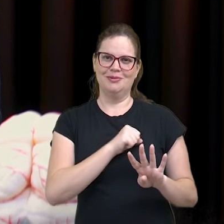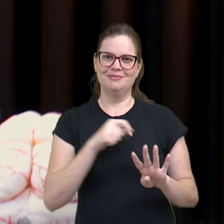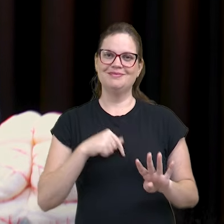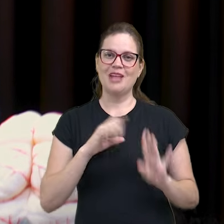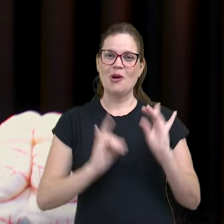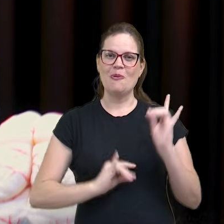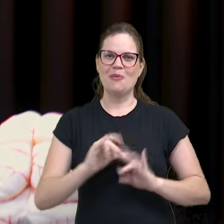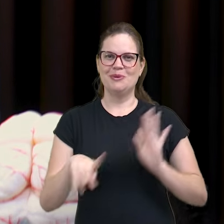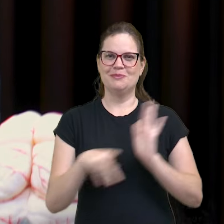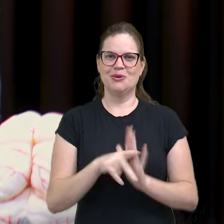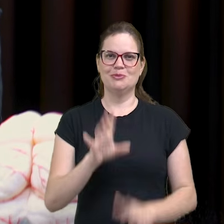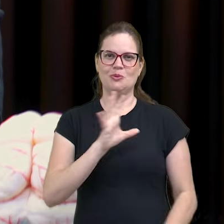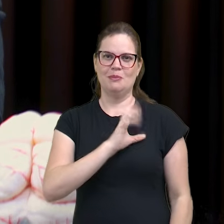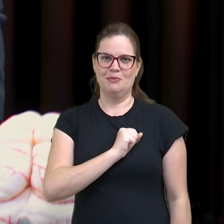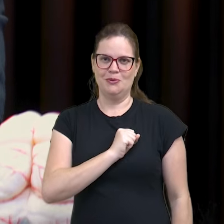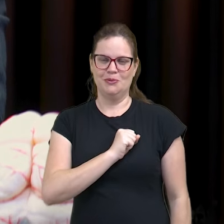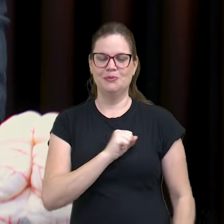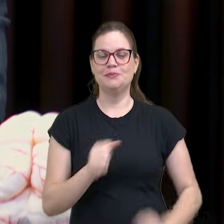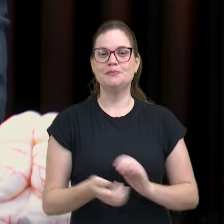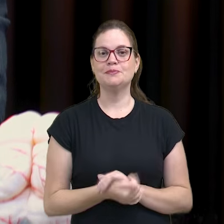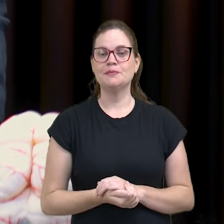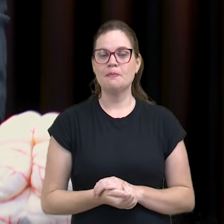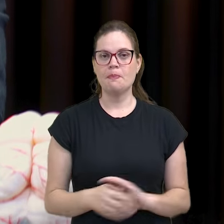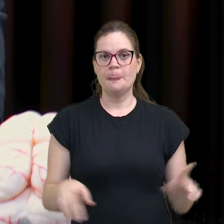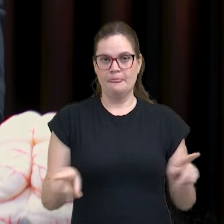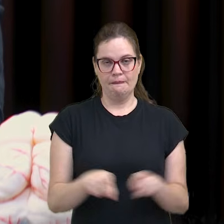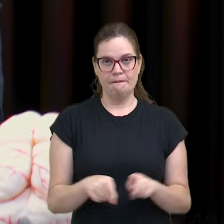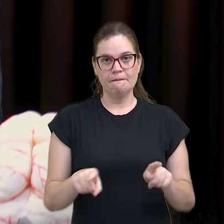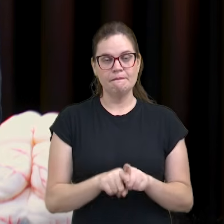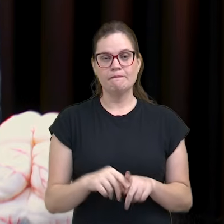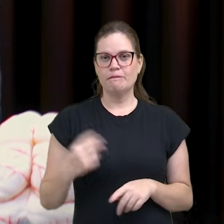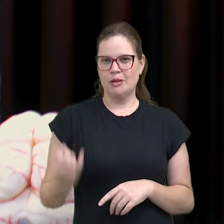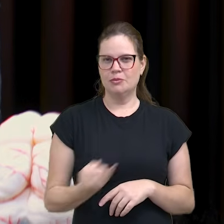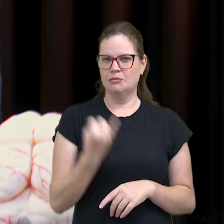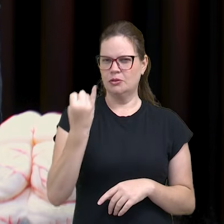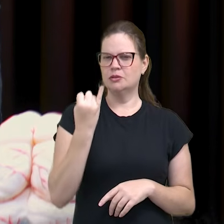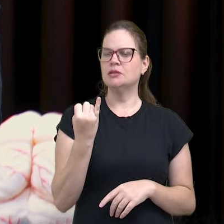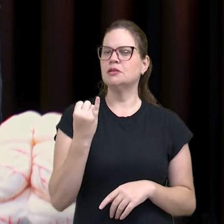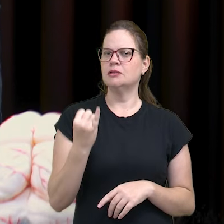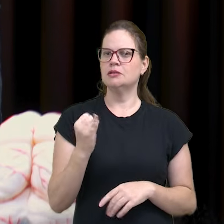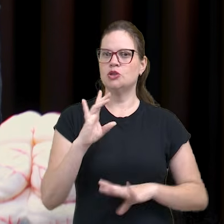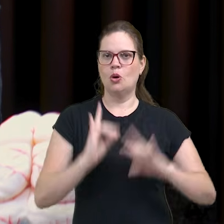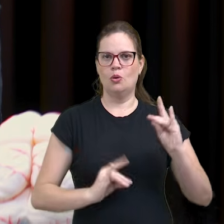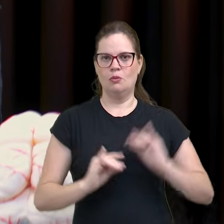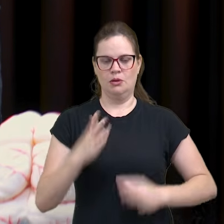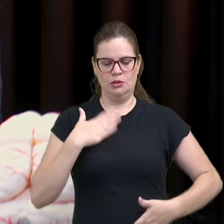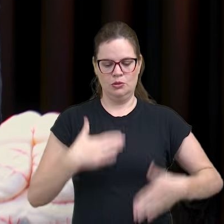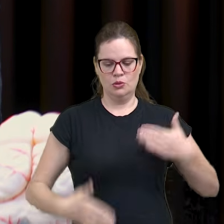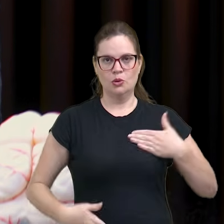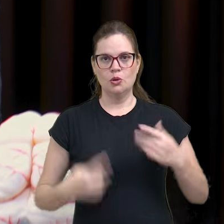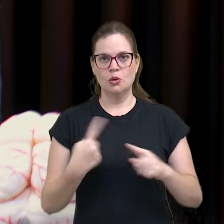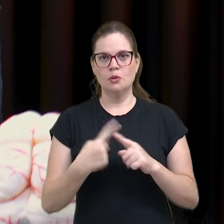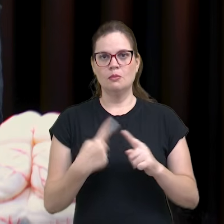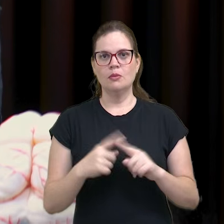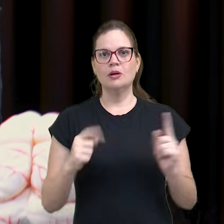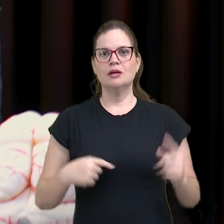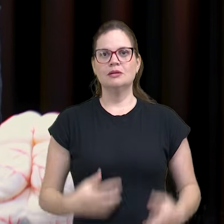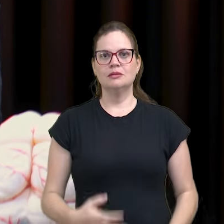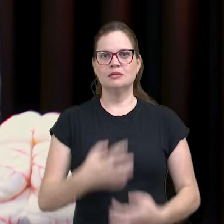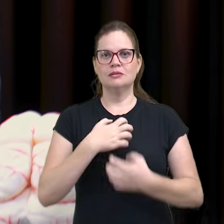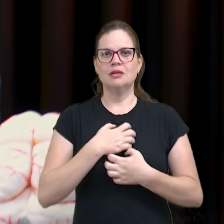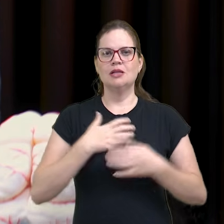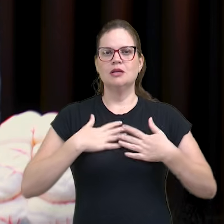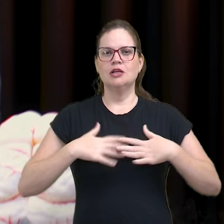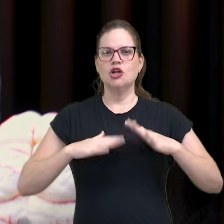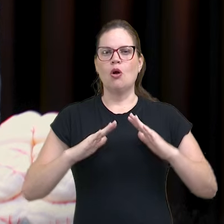do amor, né? E também é um importante hormônio no corpo humano, responsável